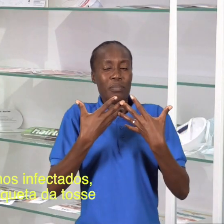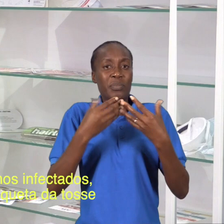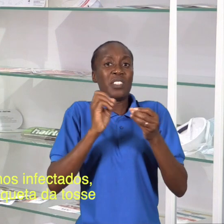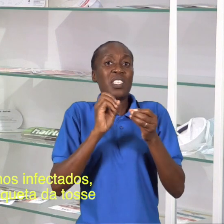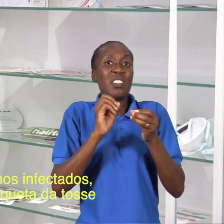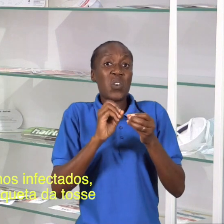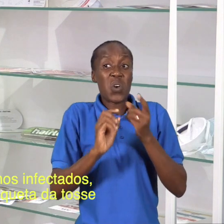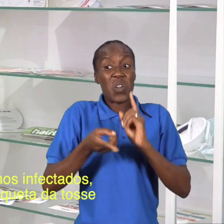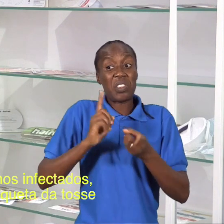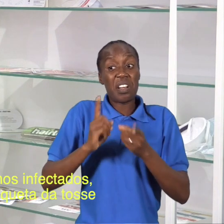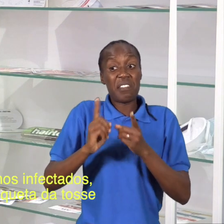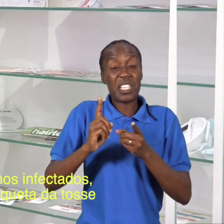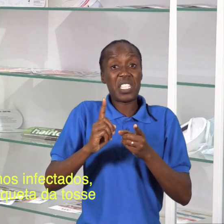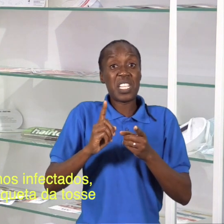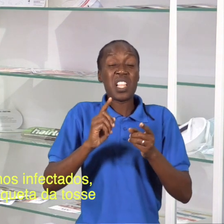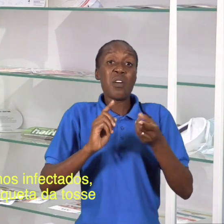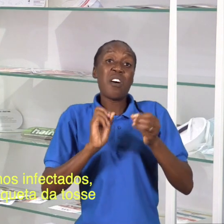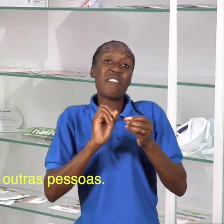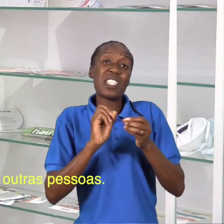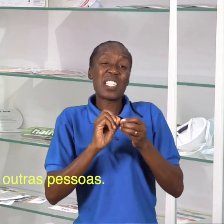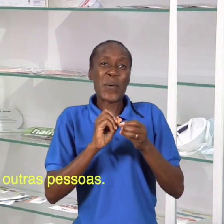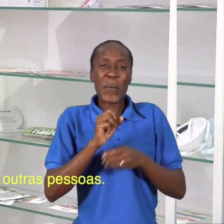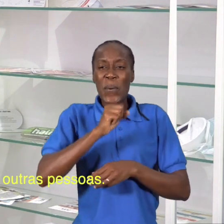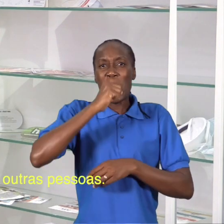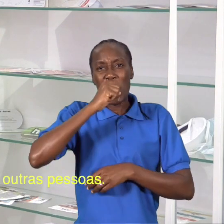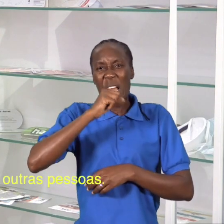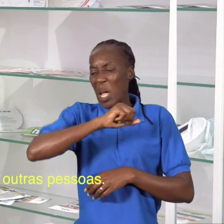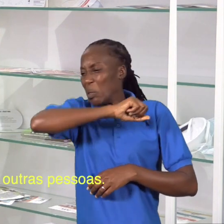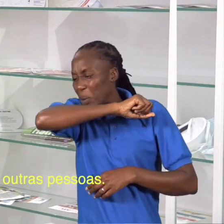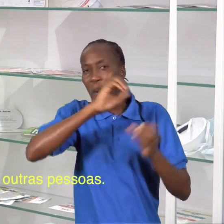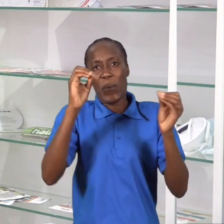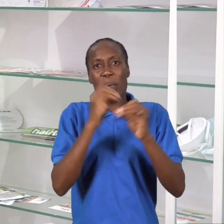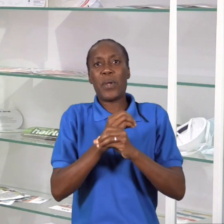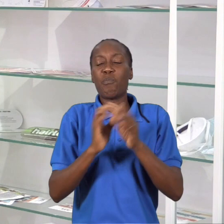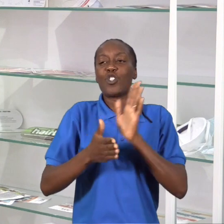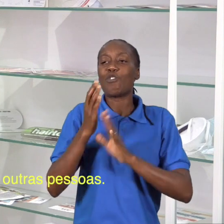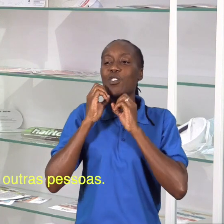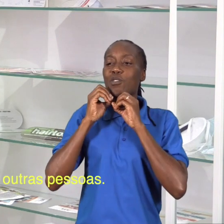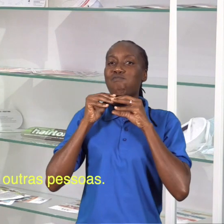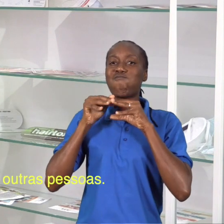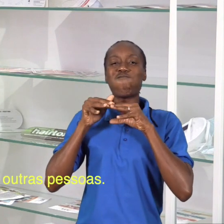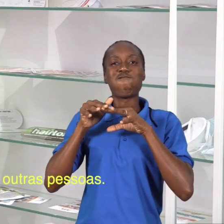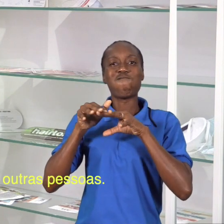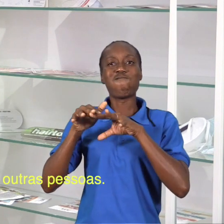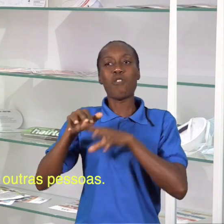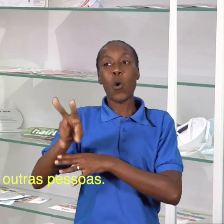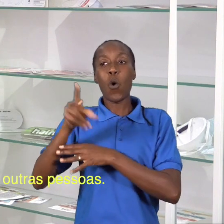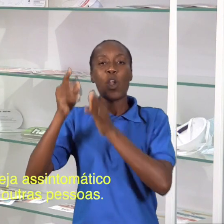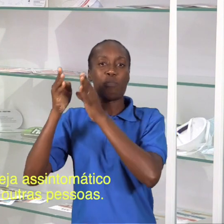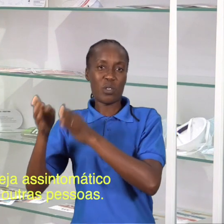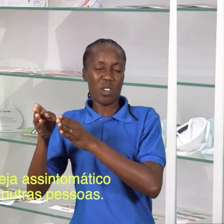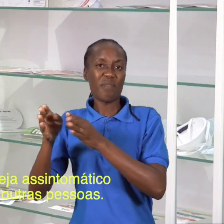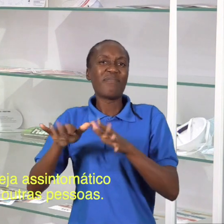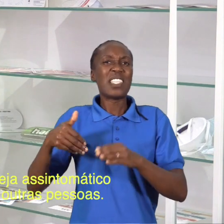sem previamente usarmos aquilo que é a etiqueta da tosse ou do espiro e vamos espalhando perdigotos para as outras pessoas.